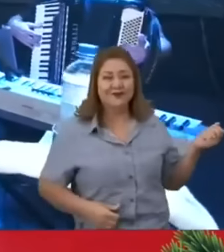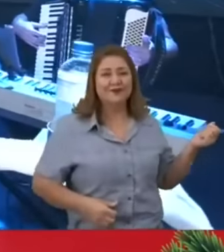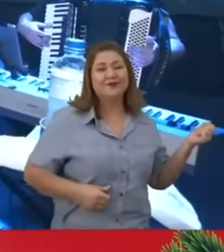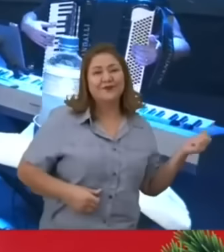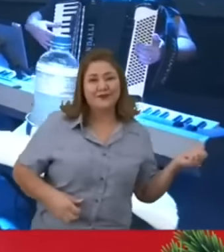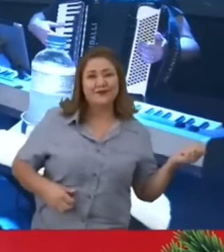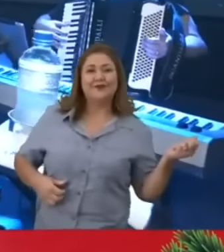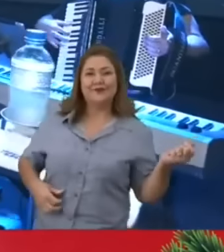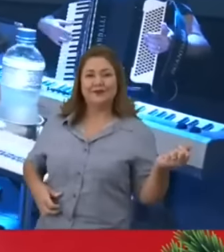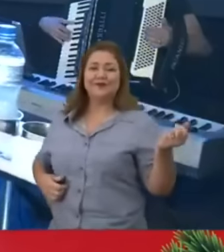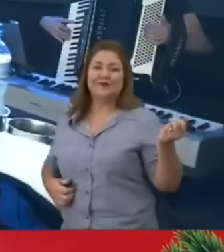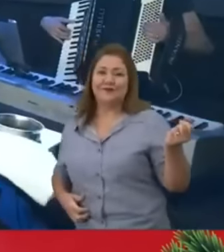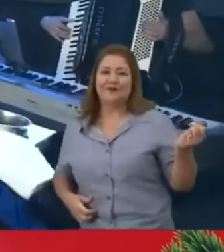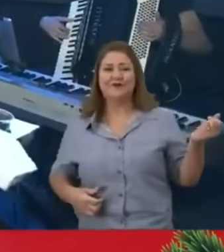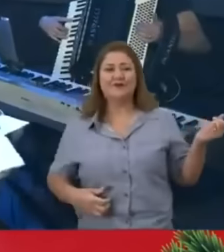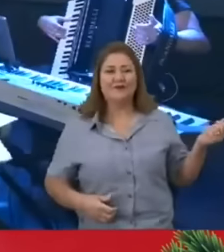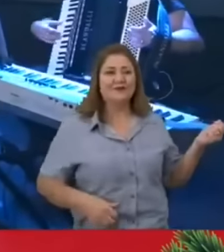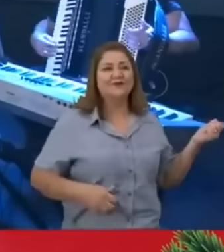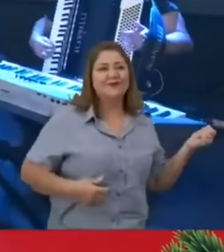vazia.